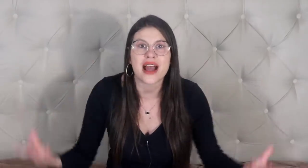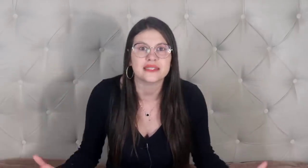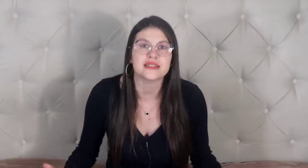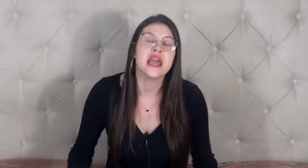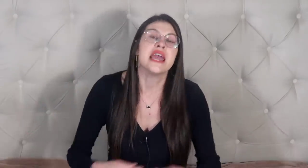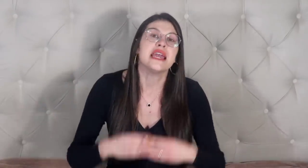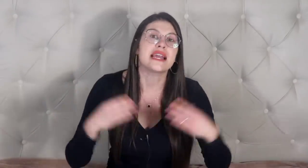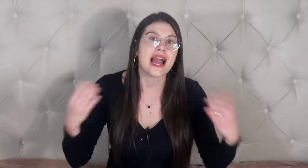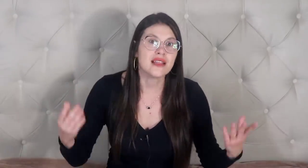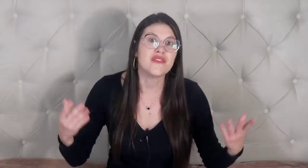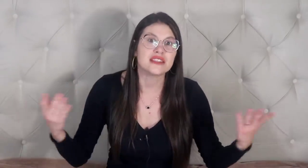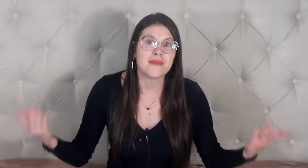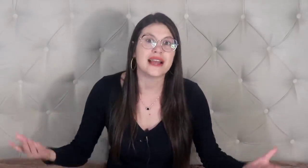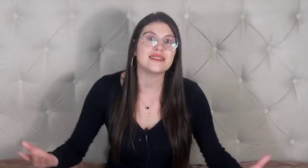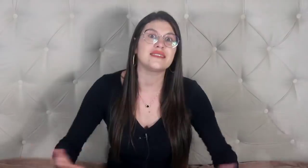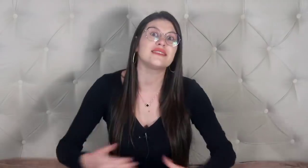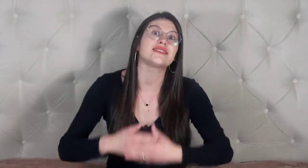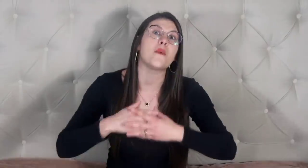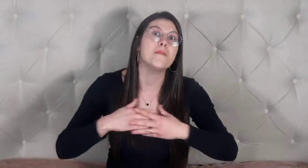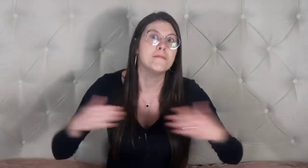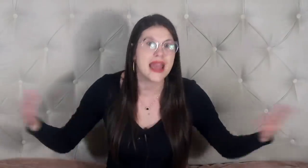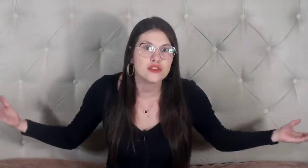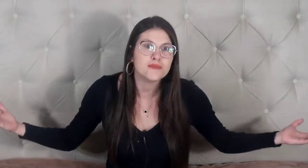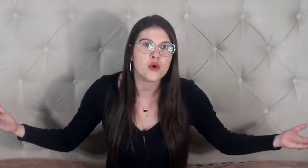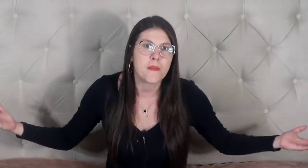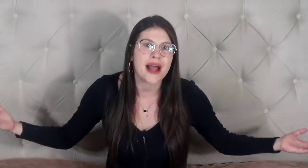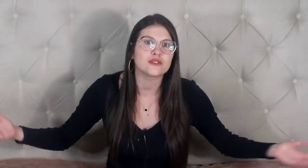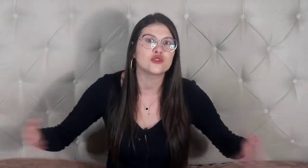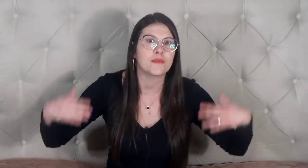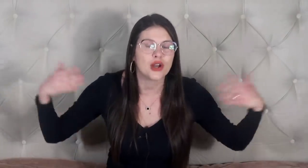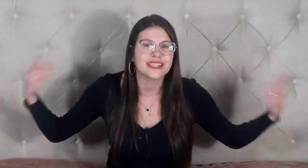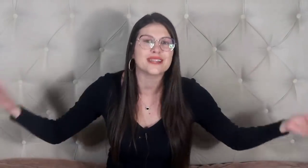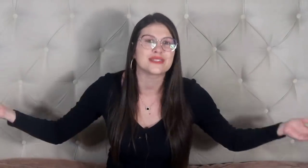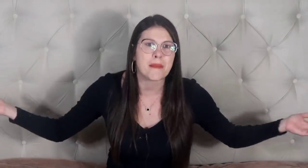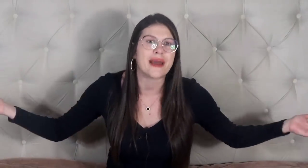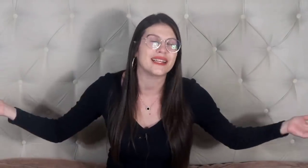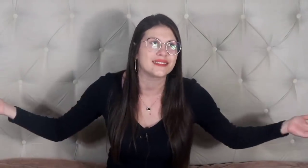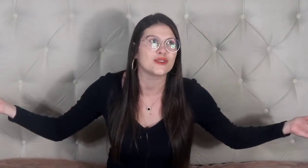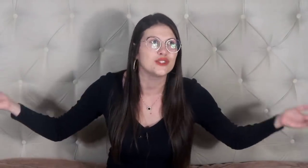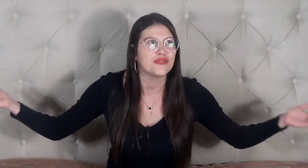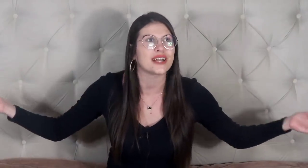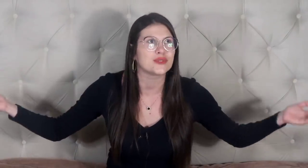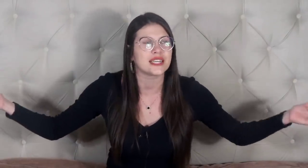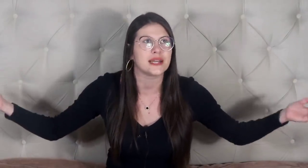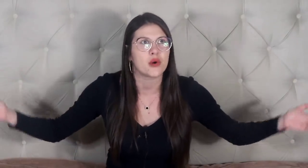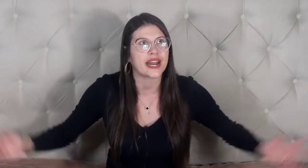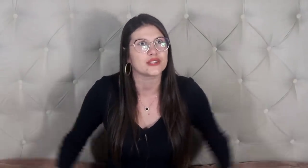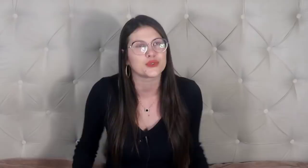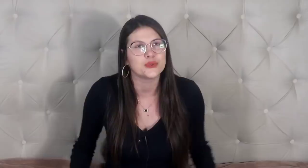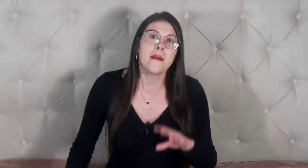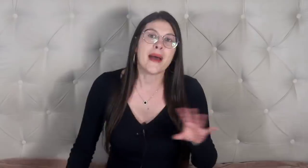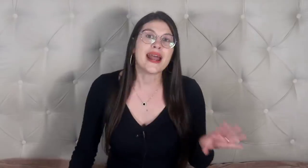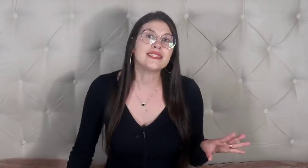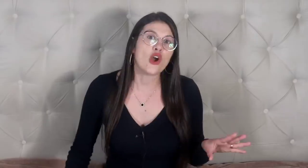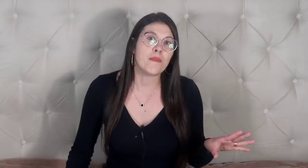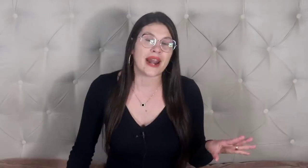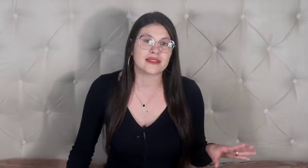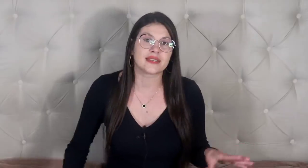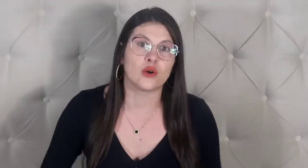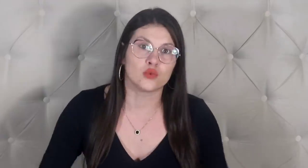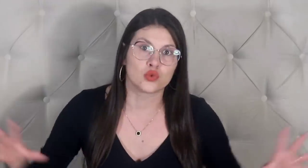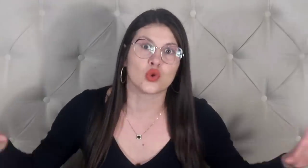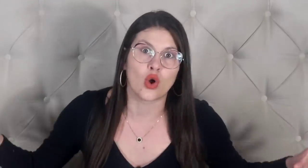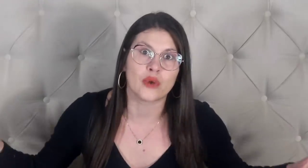mais elevadas e cada vez mais eles estão menos preocupados se o processo está aparentando de fato ser democrático. Parece